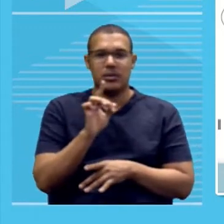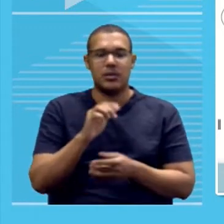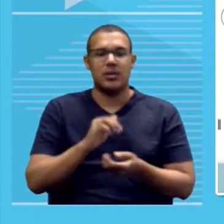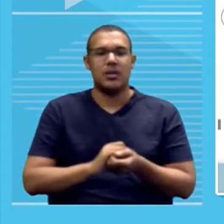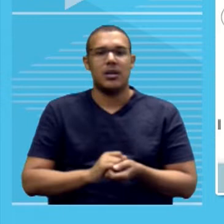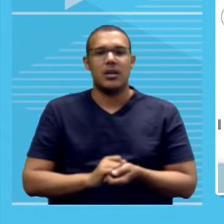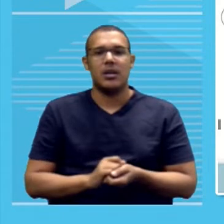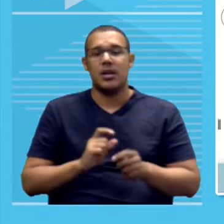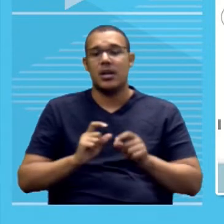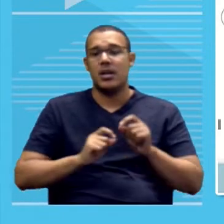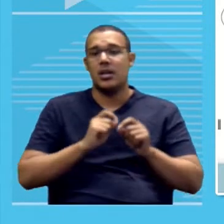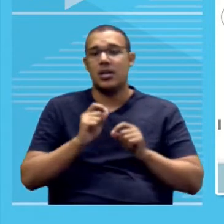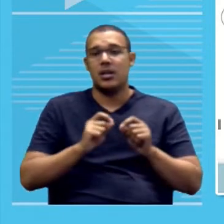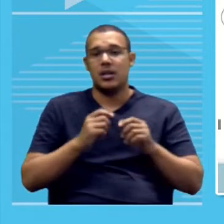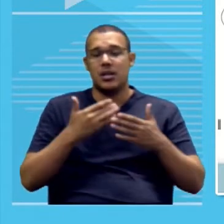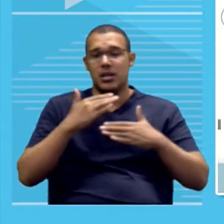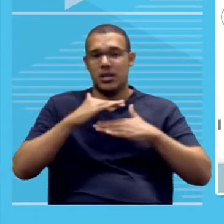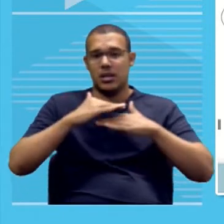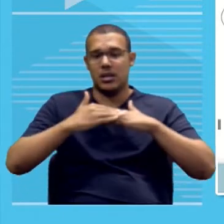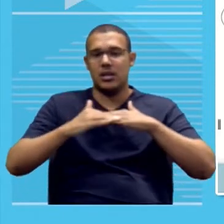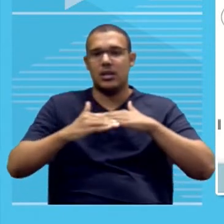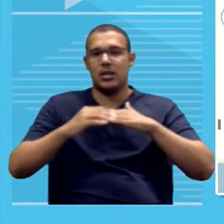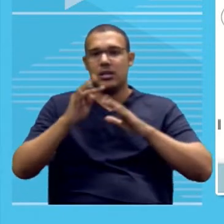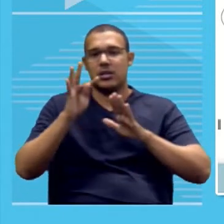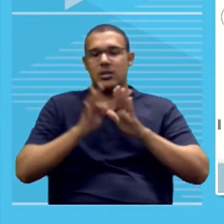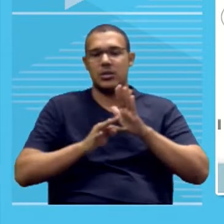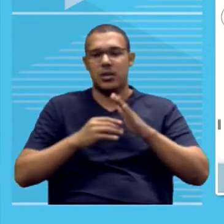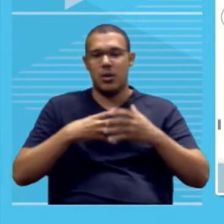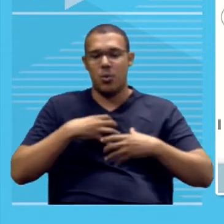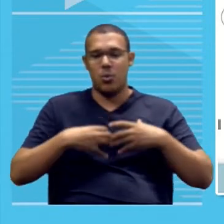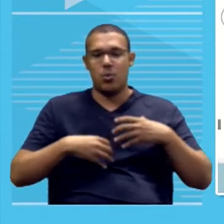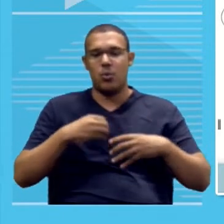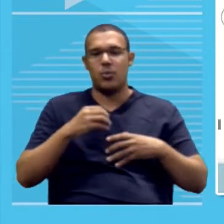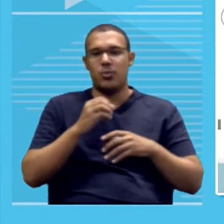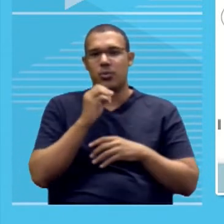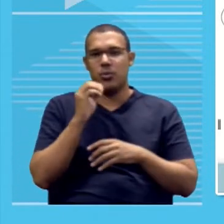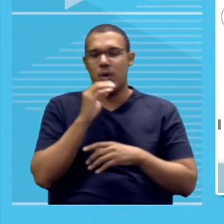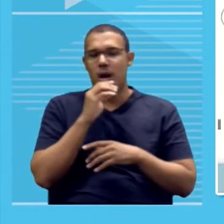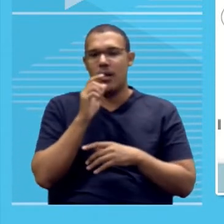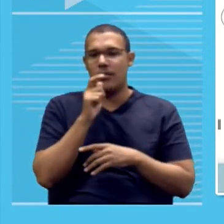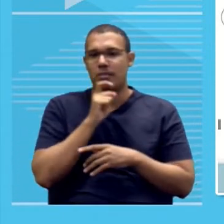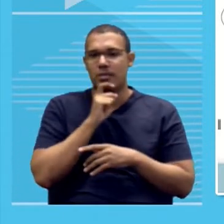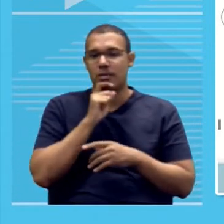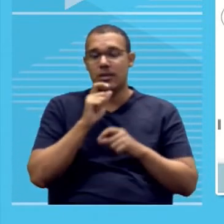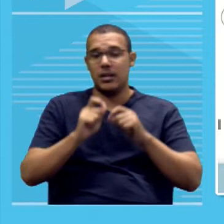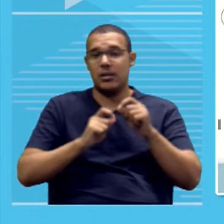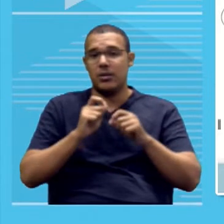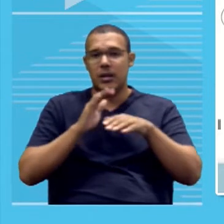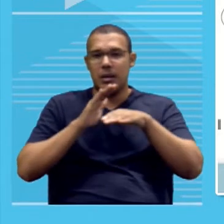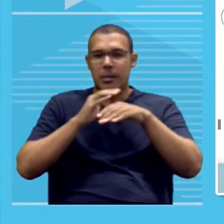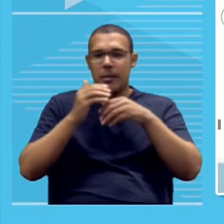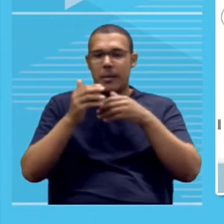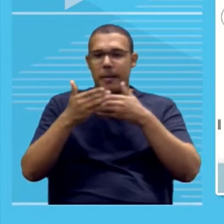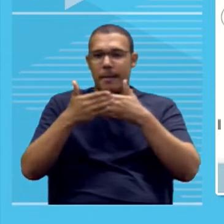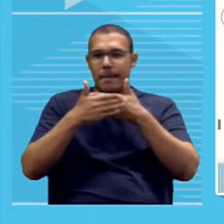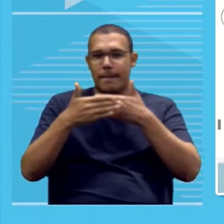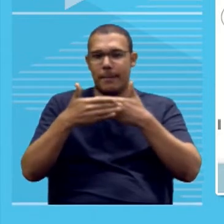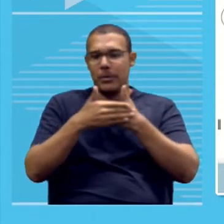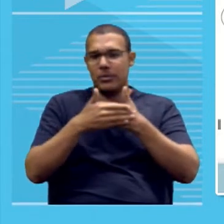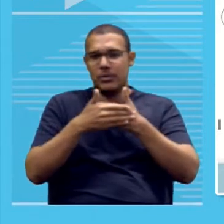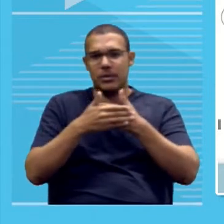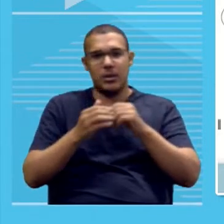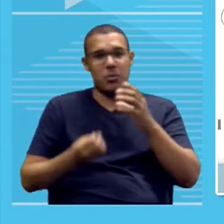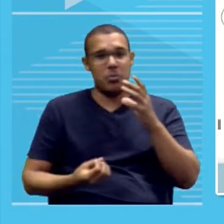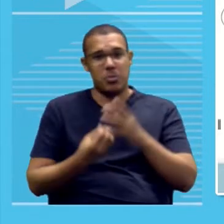isolar termicamente nosso corpo do ar frio que nos cerca. O cobertor, na verdade, é uma proteção, tá bom? E não uma fonte de